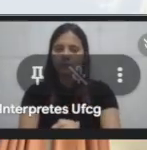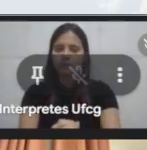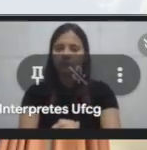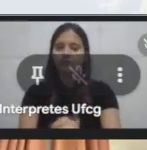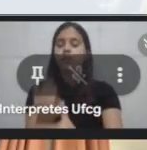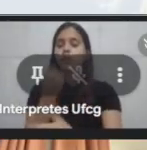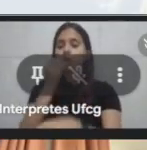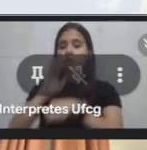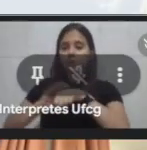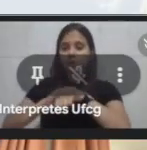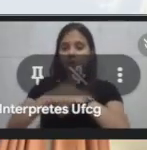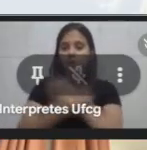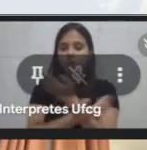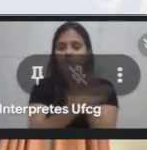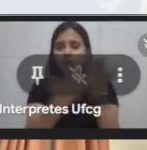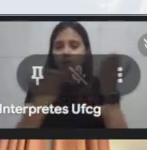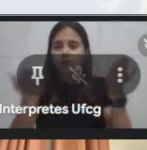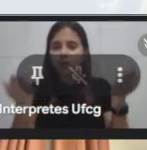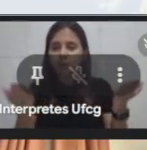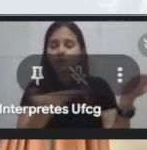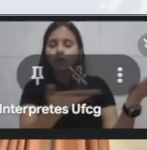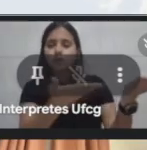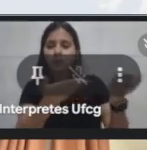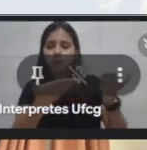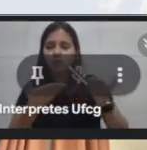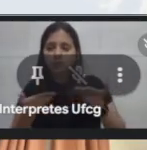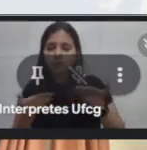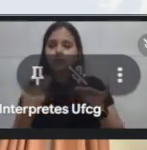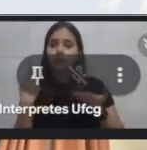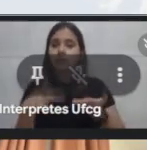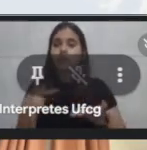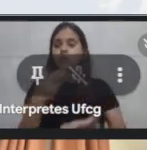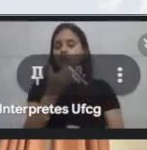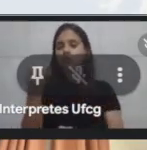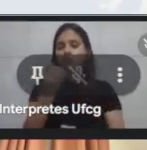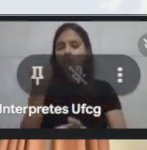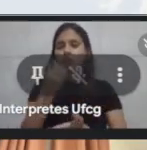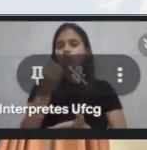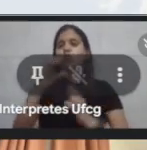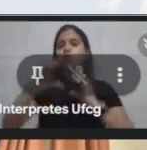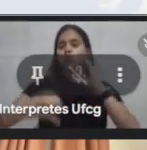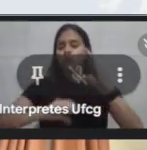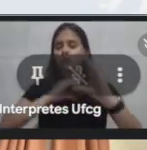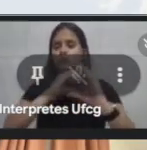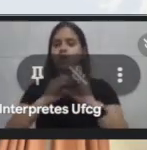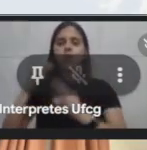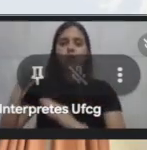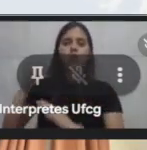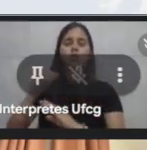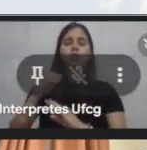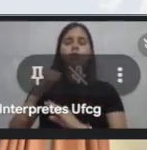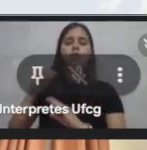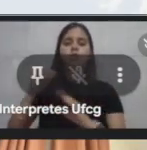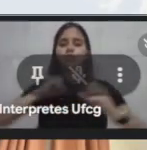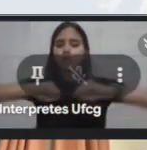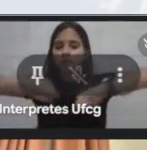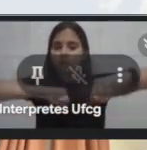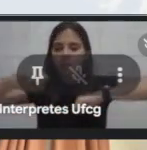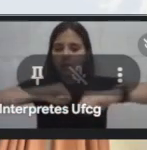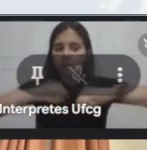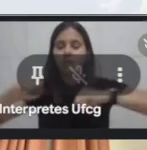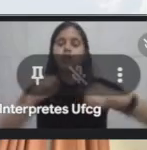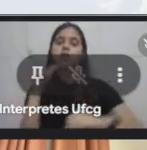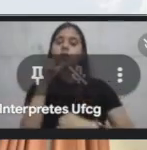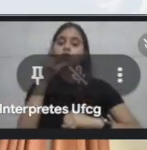Boa noite a todos e a todas, sejam bem-vindos e bem-vindas ao sexto ciclo de debate sobre águas urbanas, CEDAW